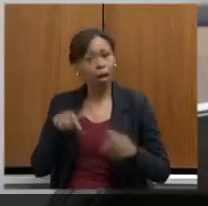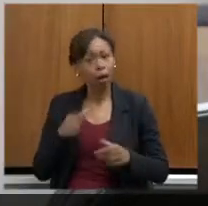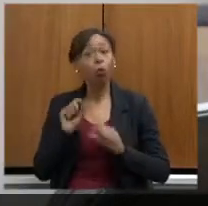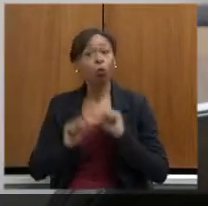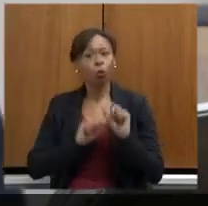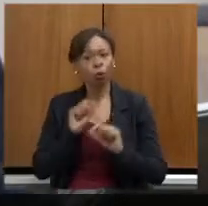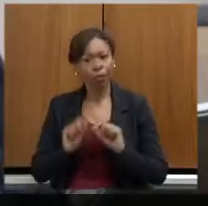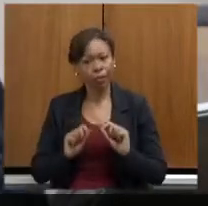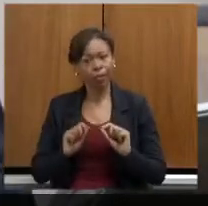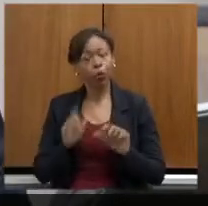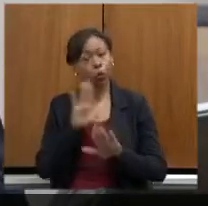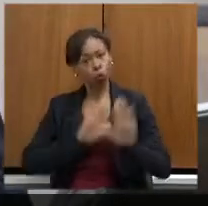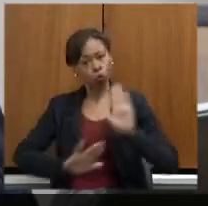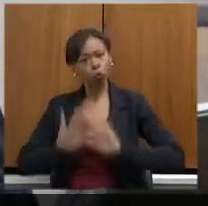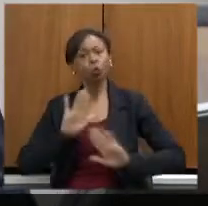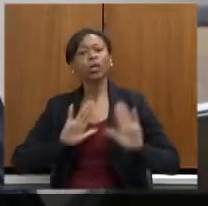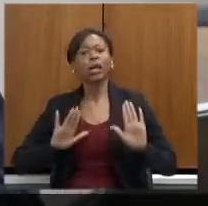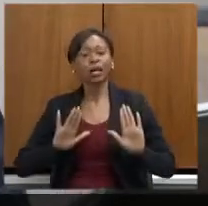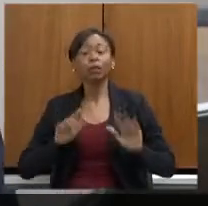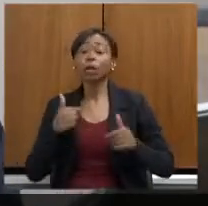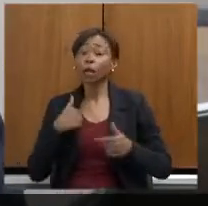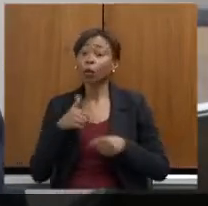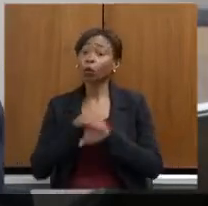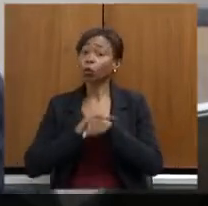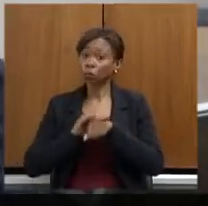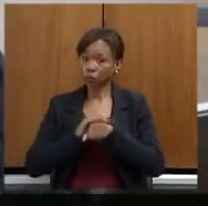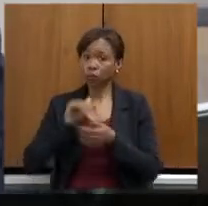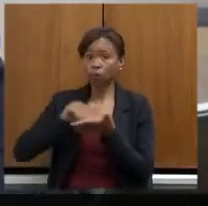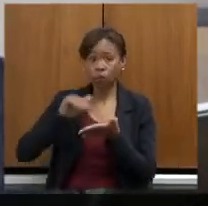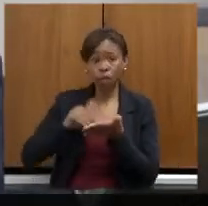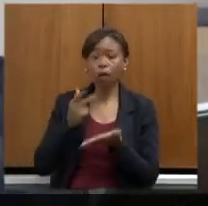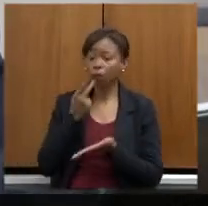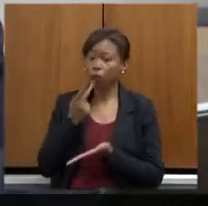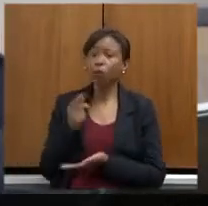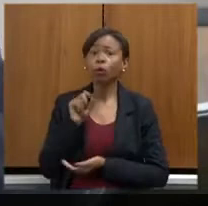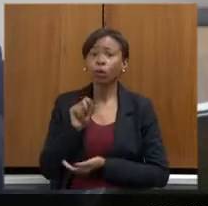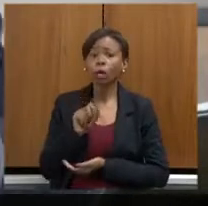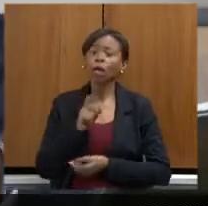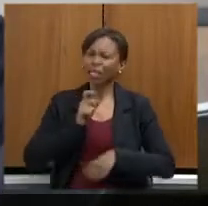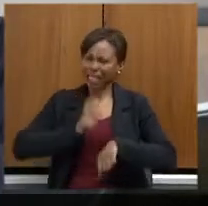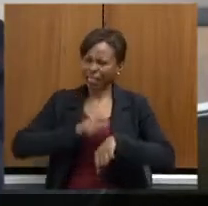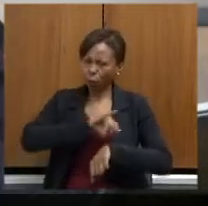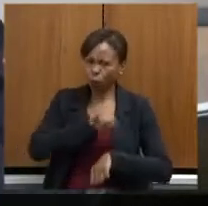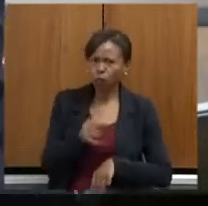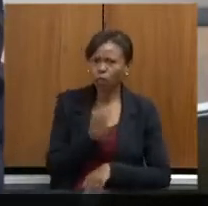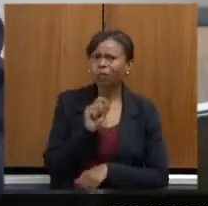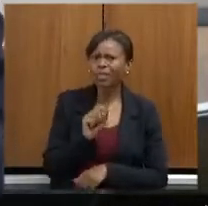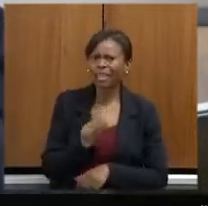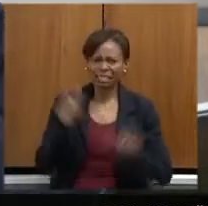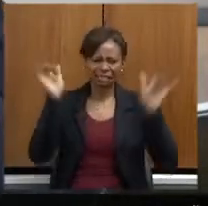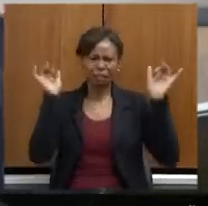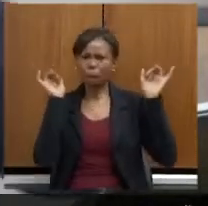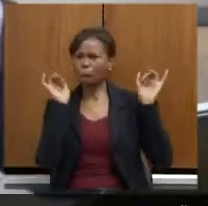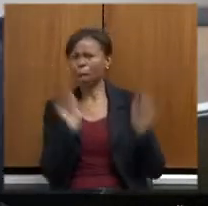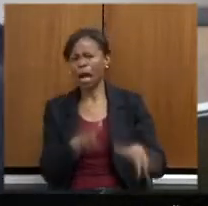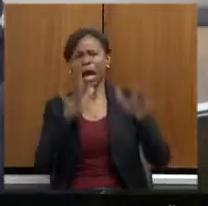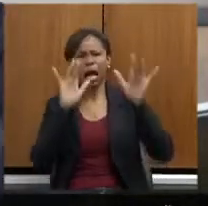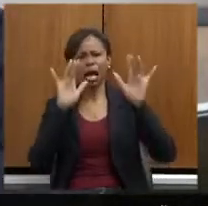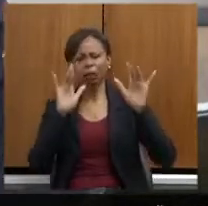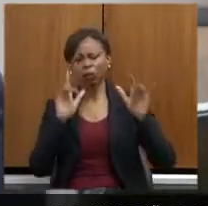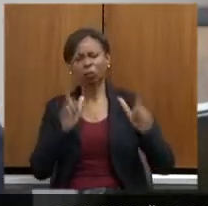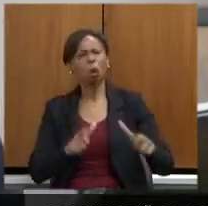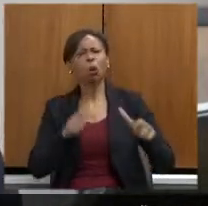foi de que numa oportunidade dessas ao invés de jogar ali na vala vídeo